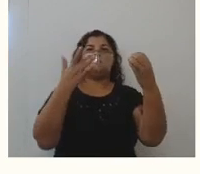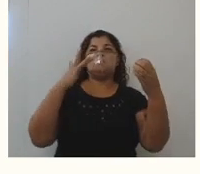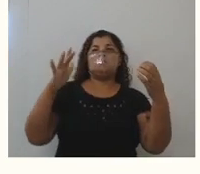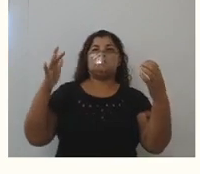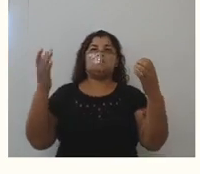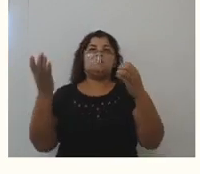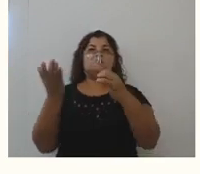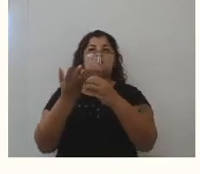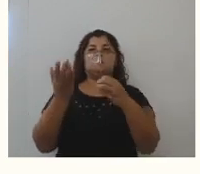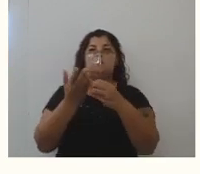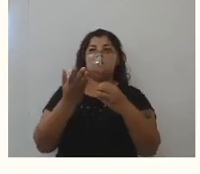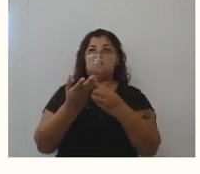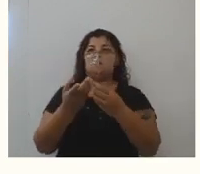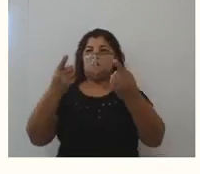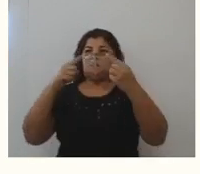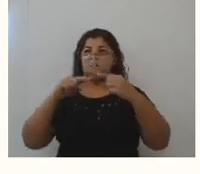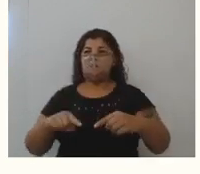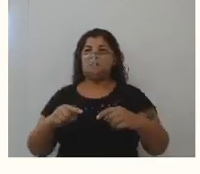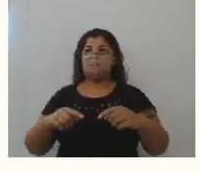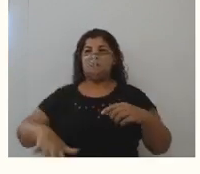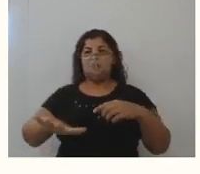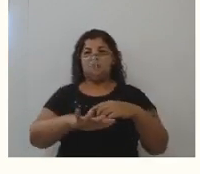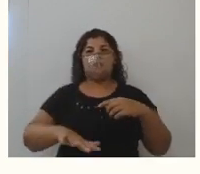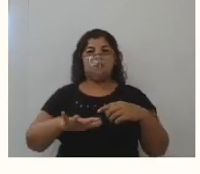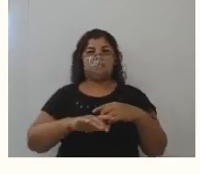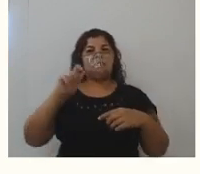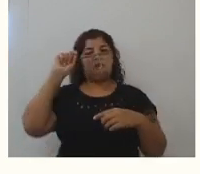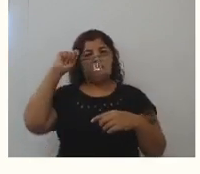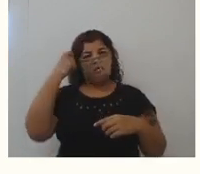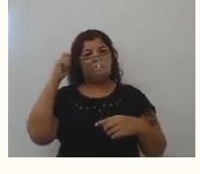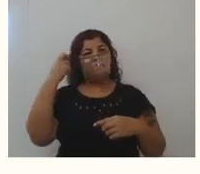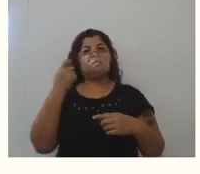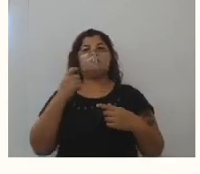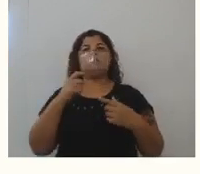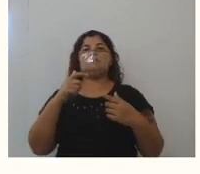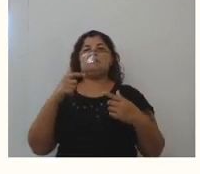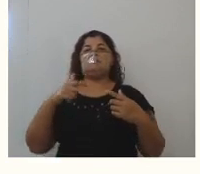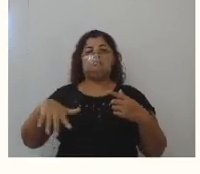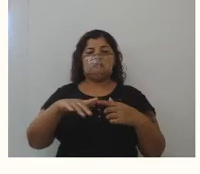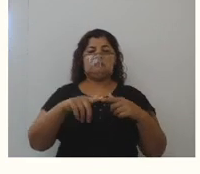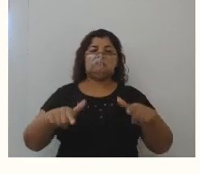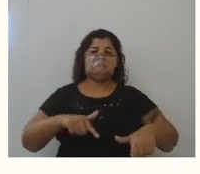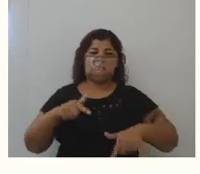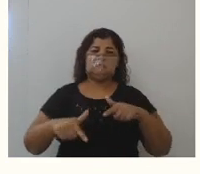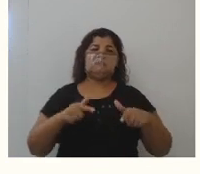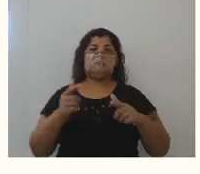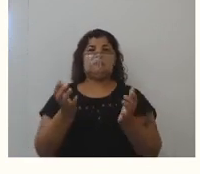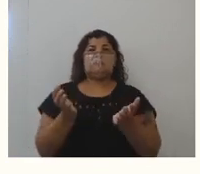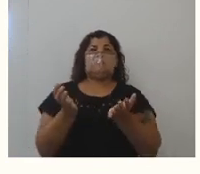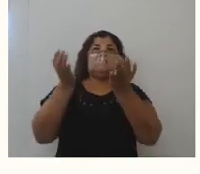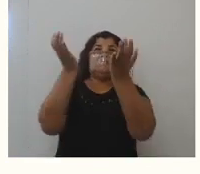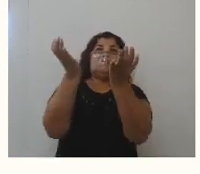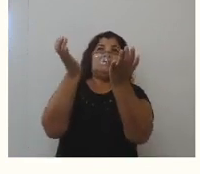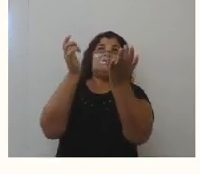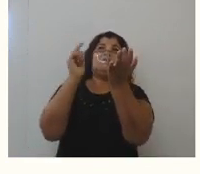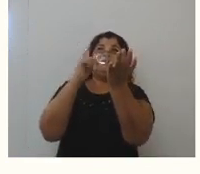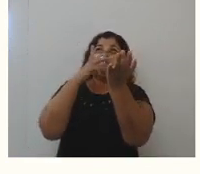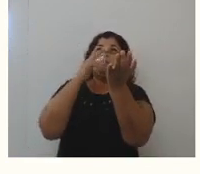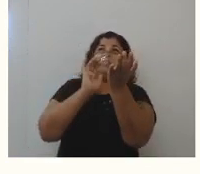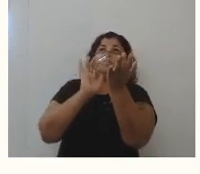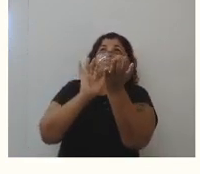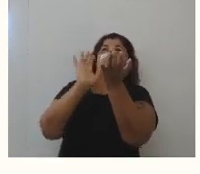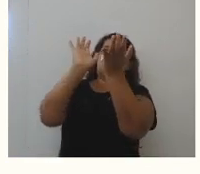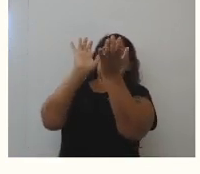seus copos, e você vai ter embaixo a população, o trabalhador, né, que está sustentando essa mesa, que está sustentando esse